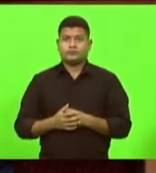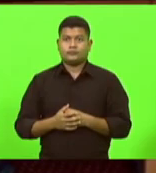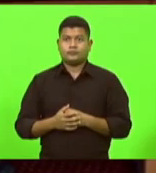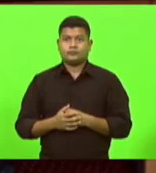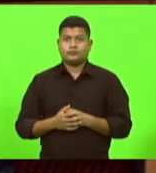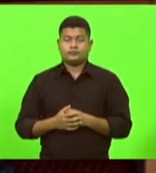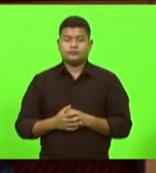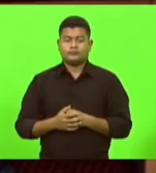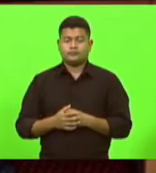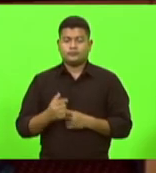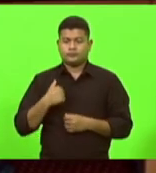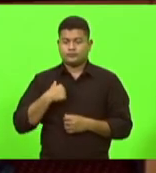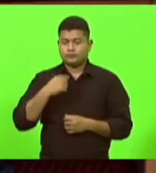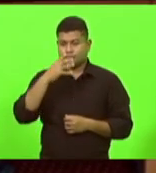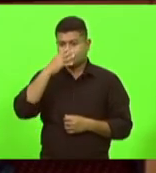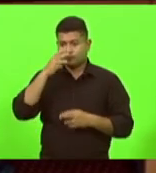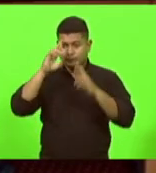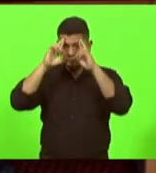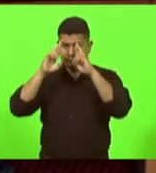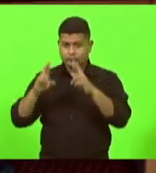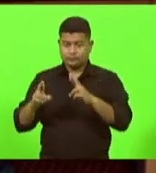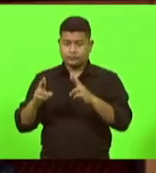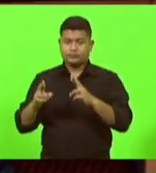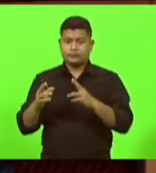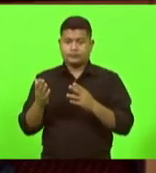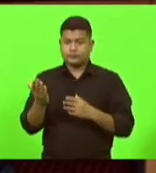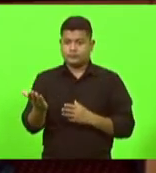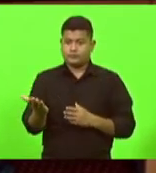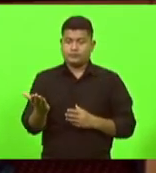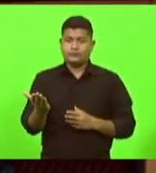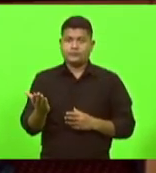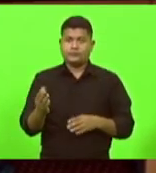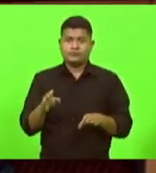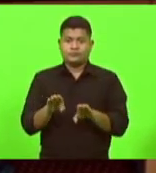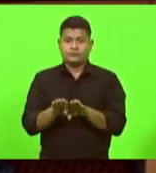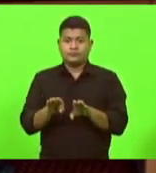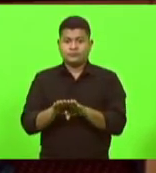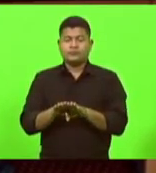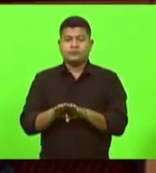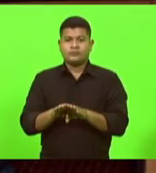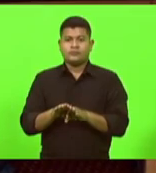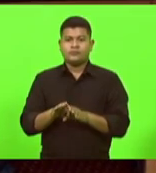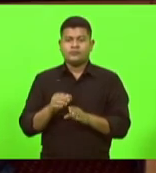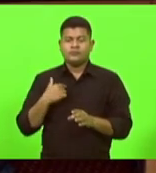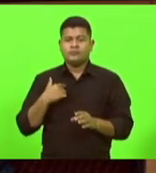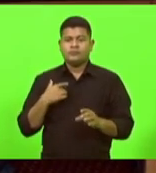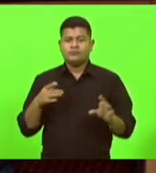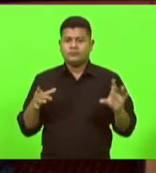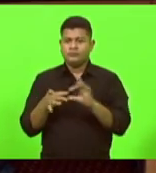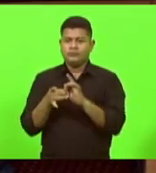Pela admiração e o respeito que tenho, e também meu voto vai aliado